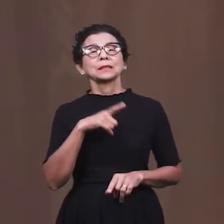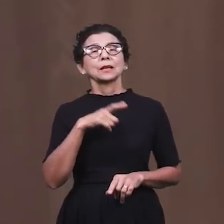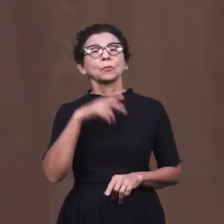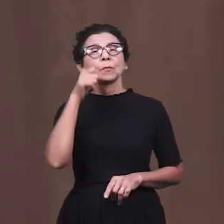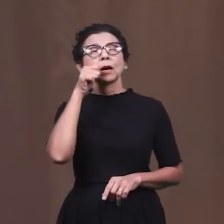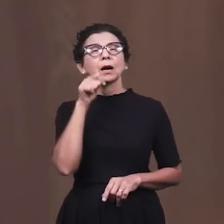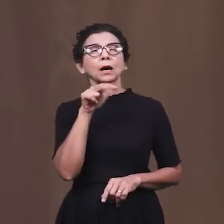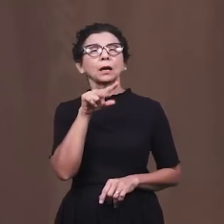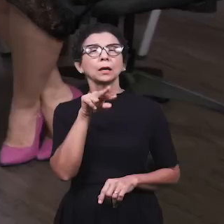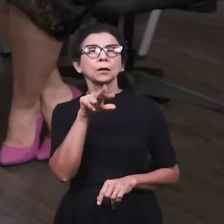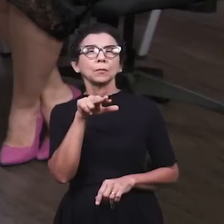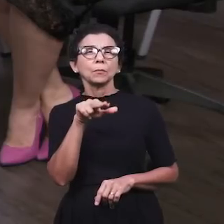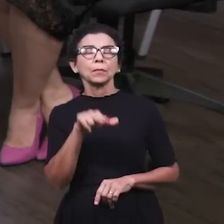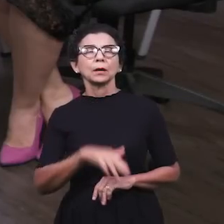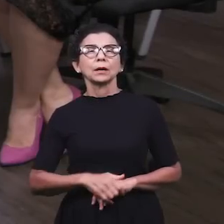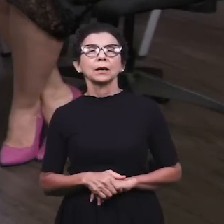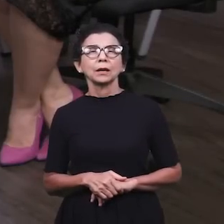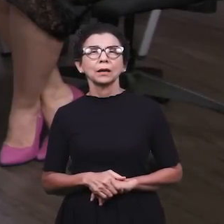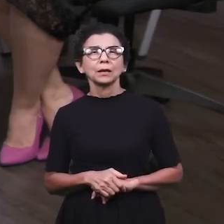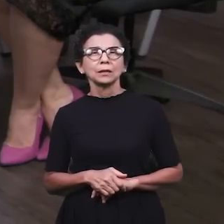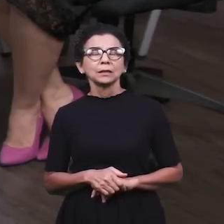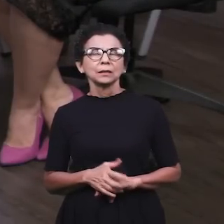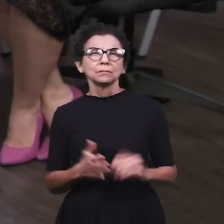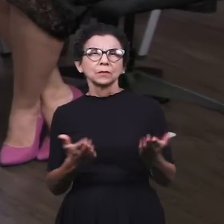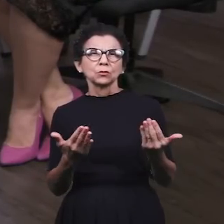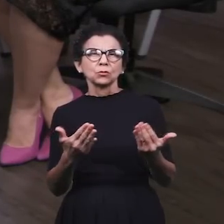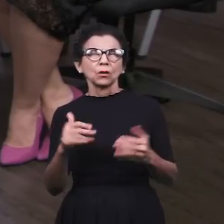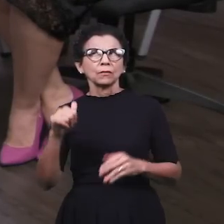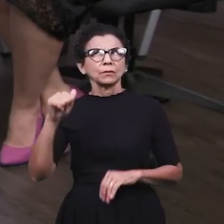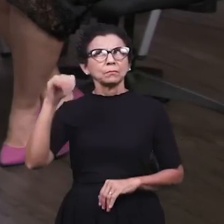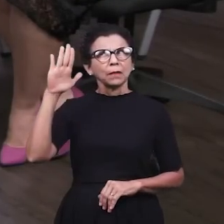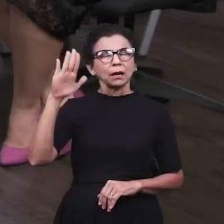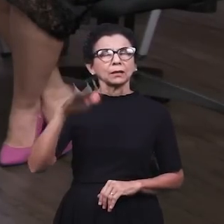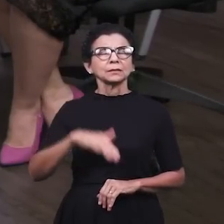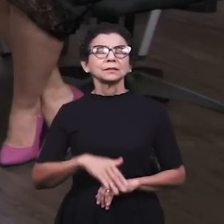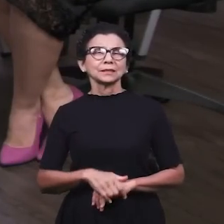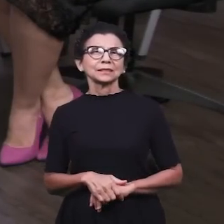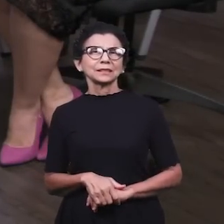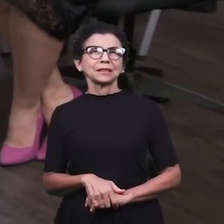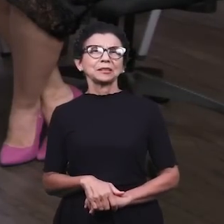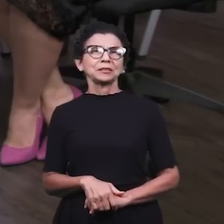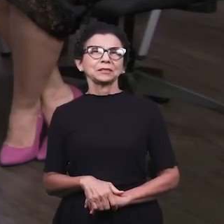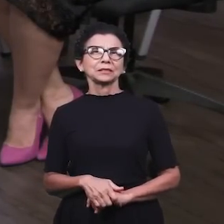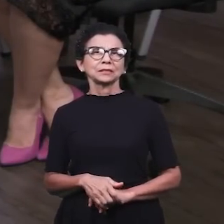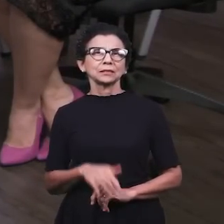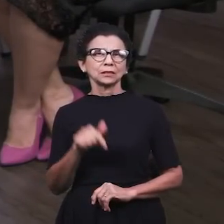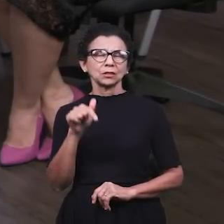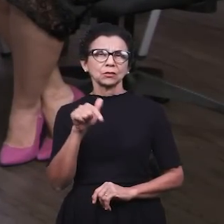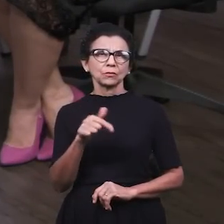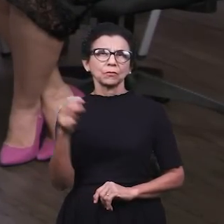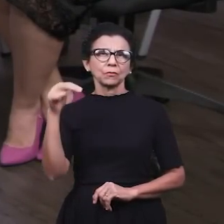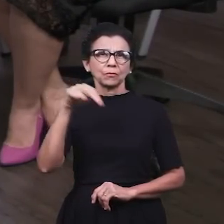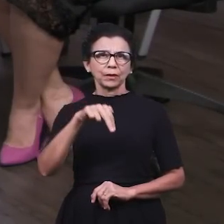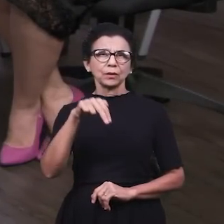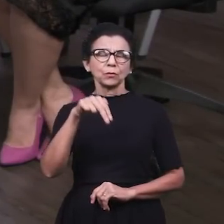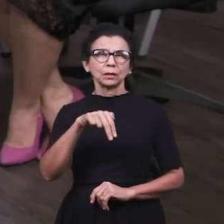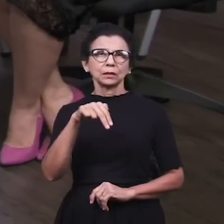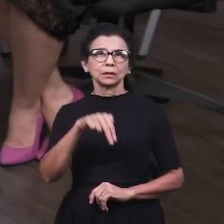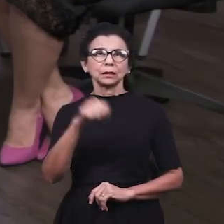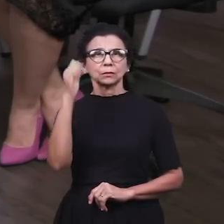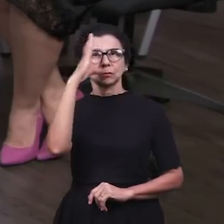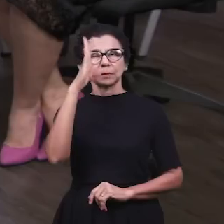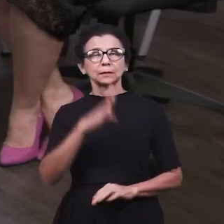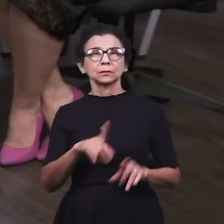irmã também, uma irmã mais jovem do que ela, nessa faixa de 15 anos, 16 anos, esteve aqui no Brasil também, que se